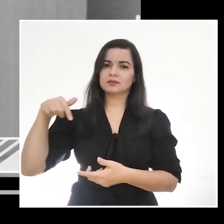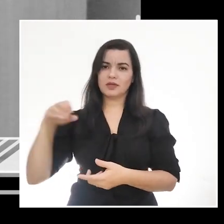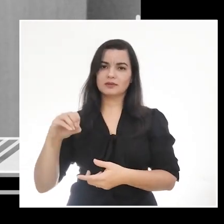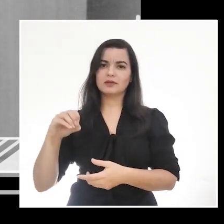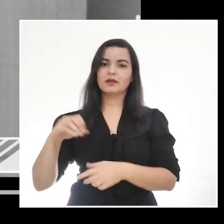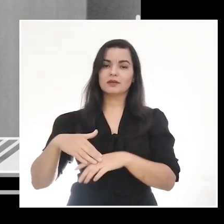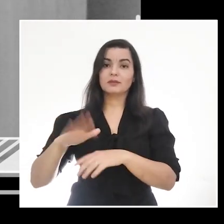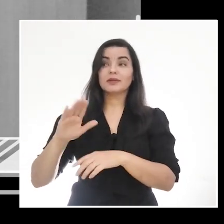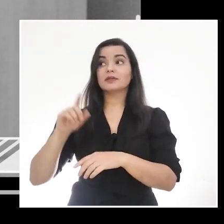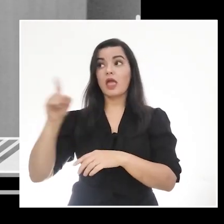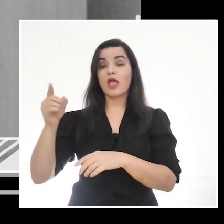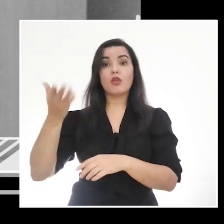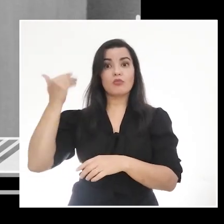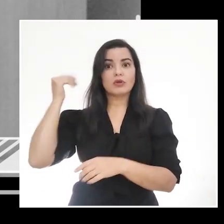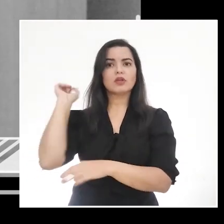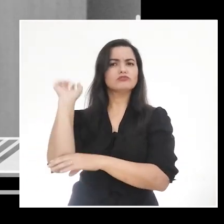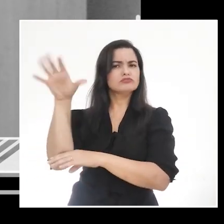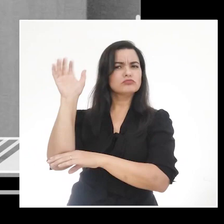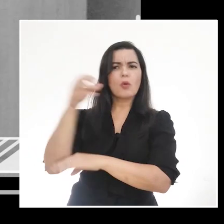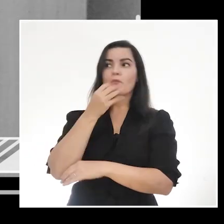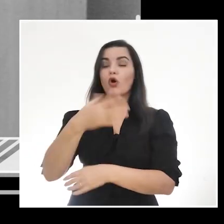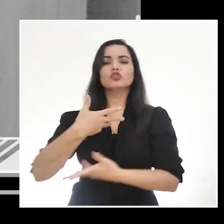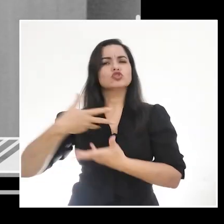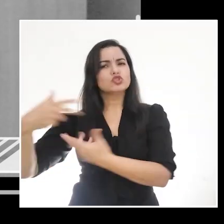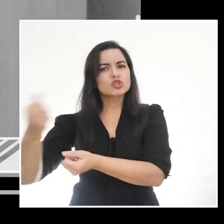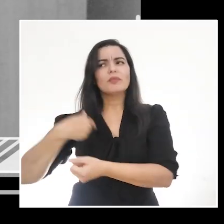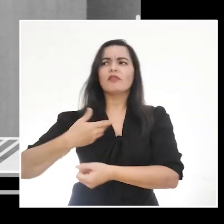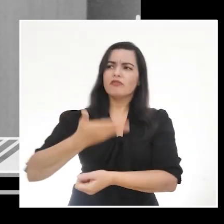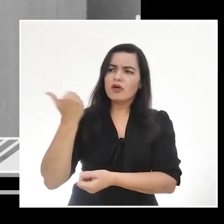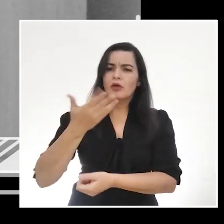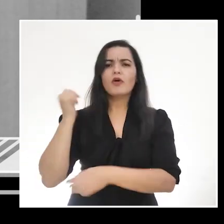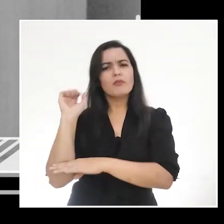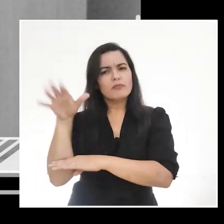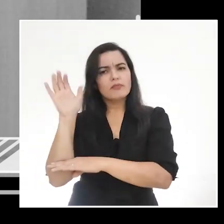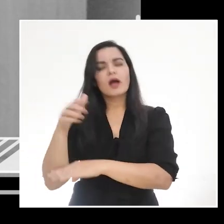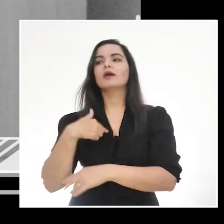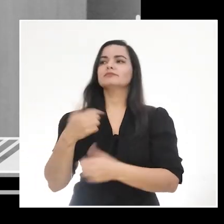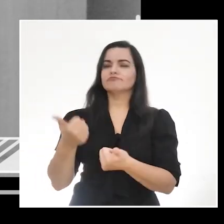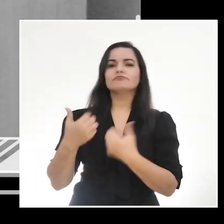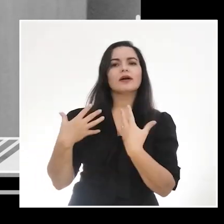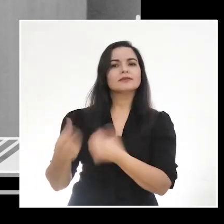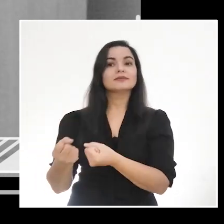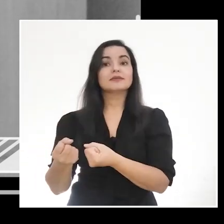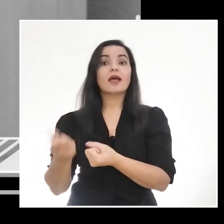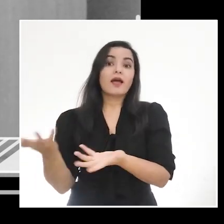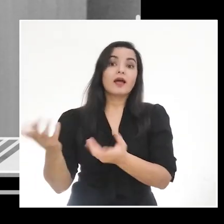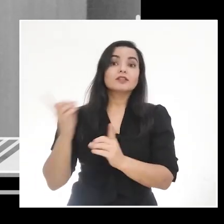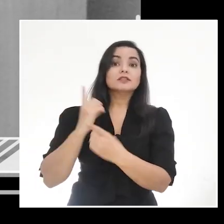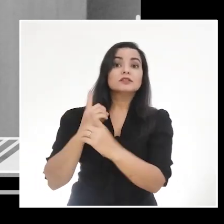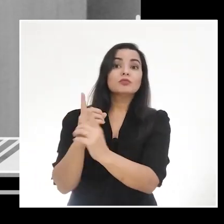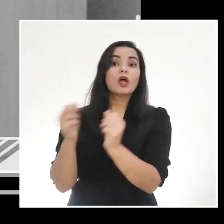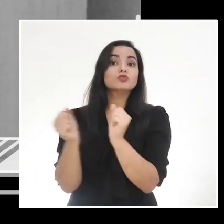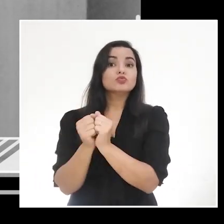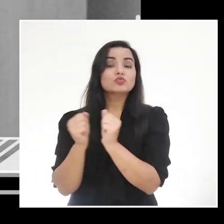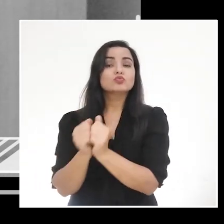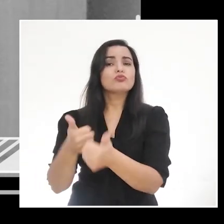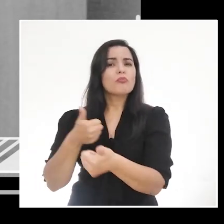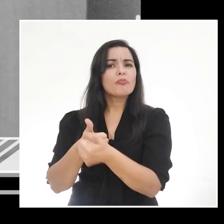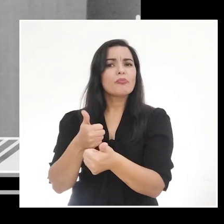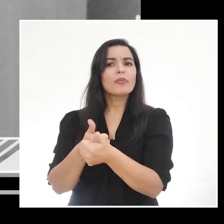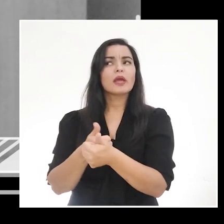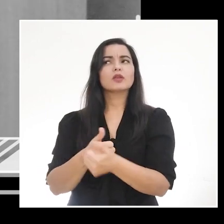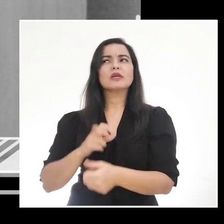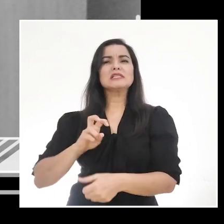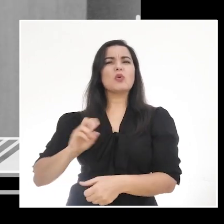está com mais de 70 anos e ele gosta de brincar ainda de basquete, mas foi um bom jogador de basquete, então ele me convidava para jogar basquete com